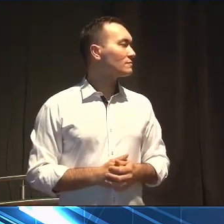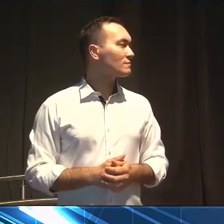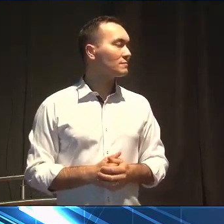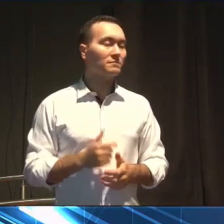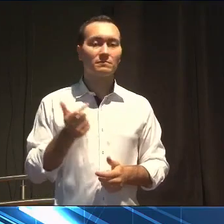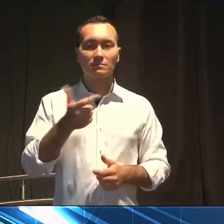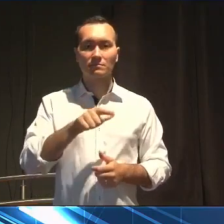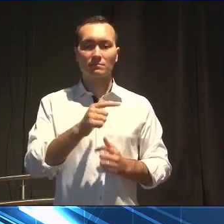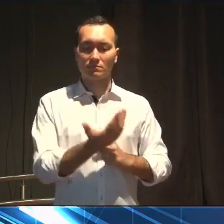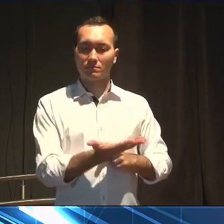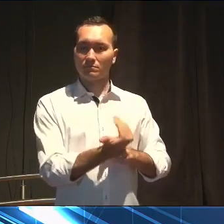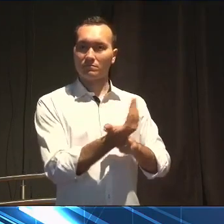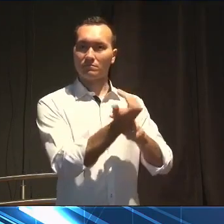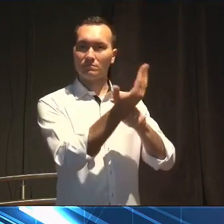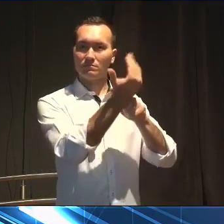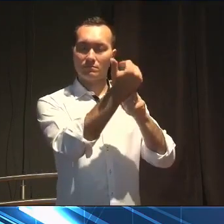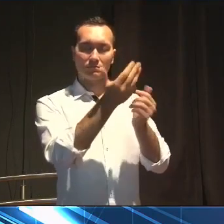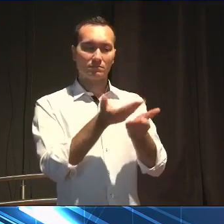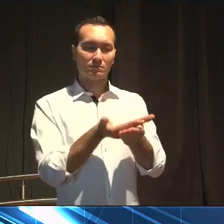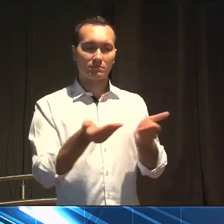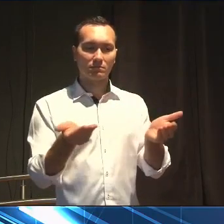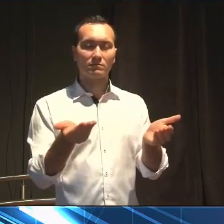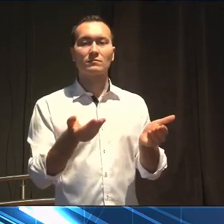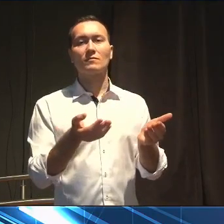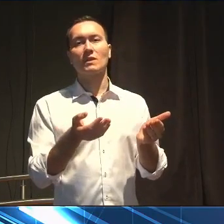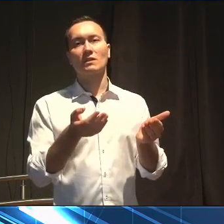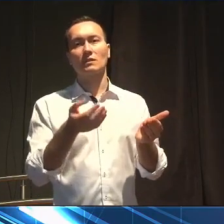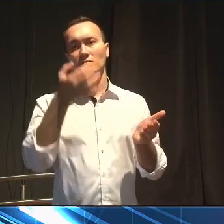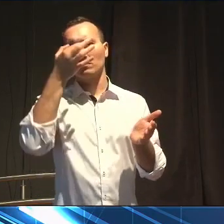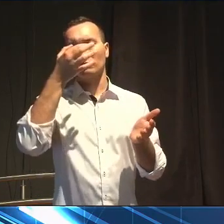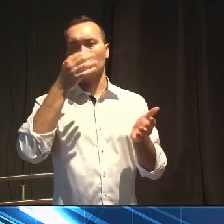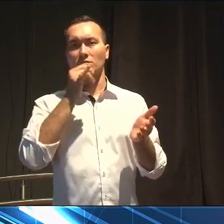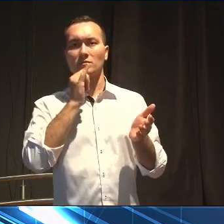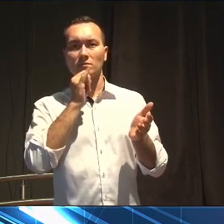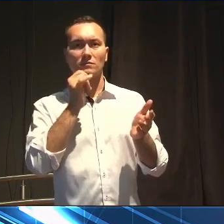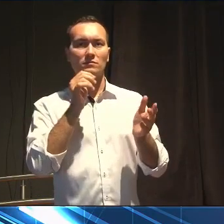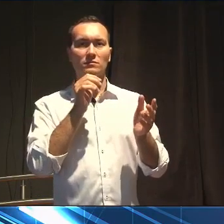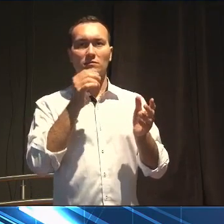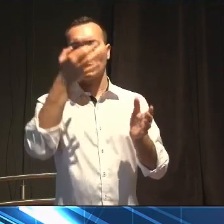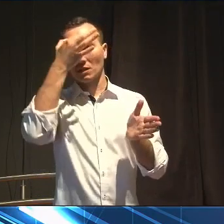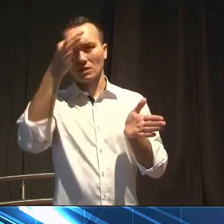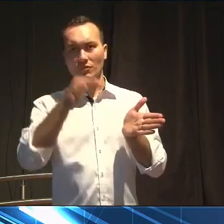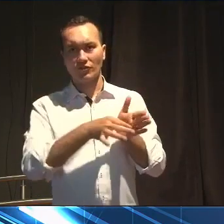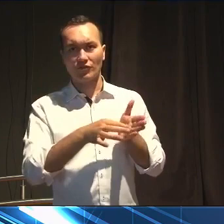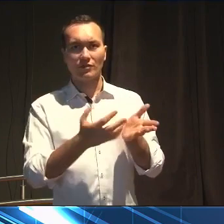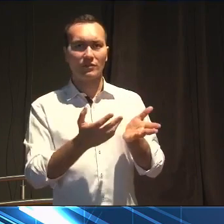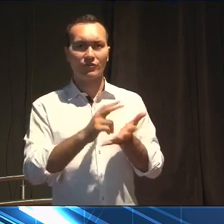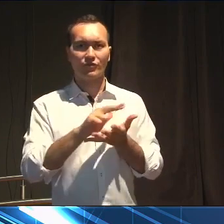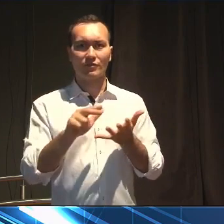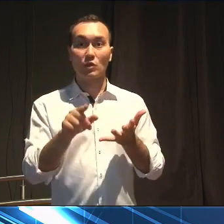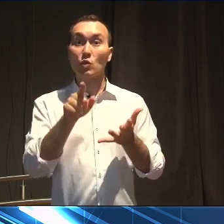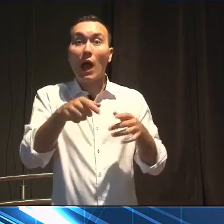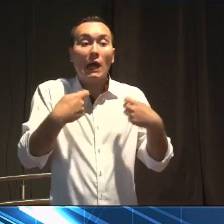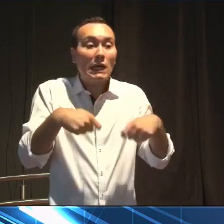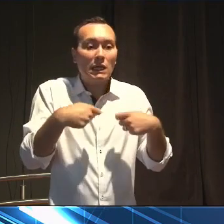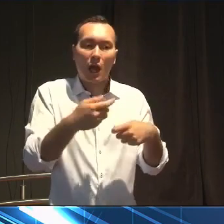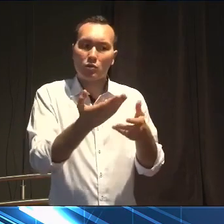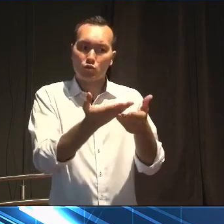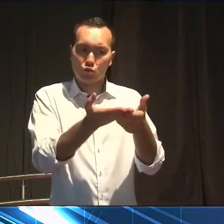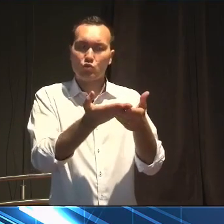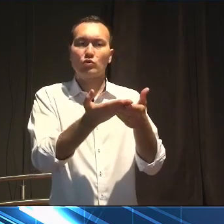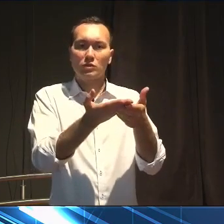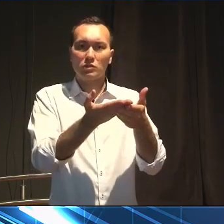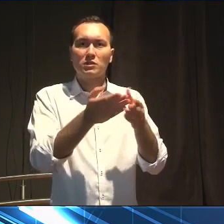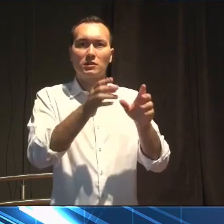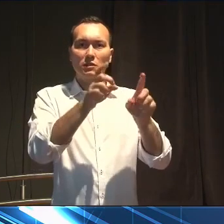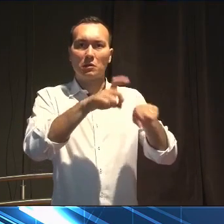muitas dessas tecnologias que eu falei, de data science, de inteligência artificial e etcétera, você não precisa de uma GPU profissional. O Rapids,